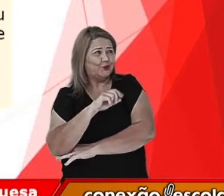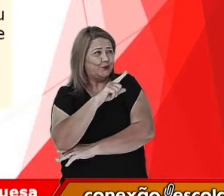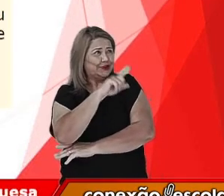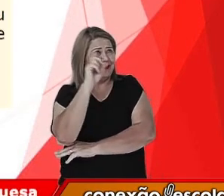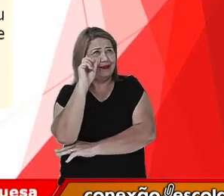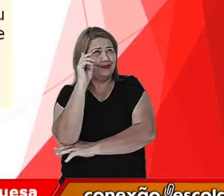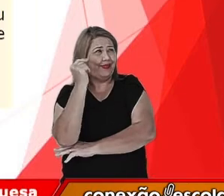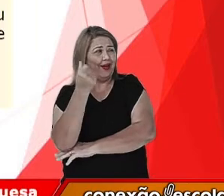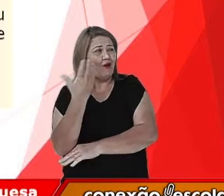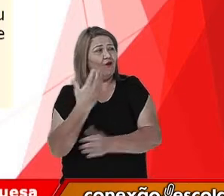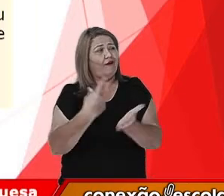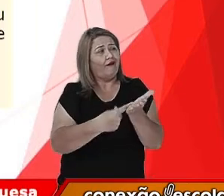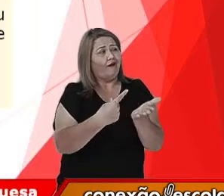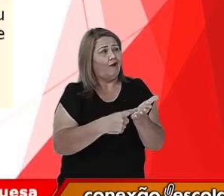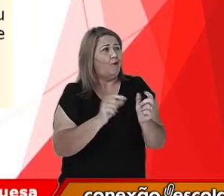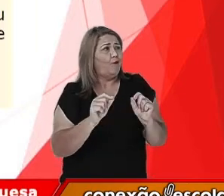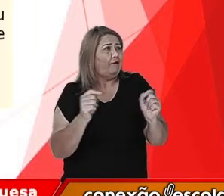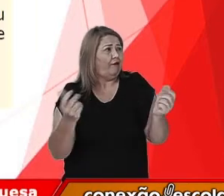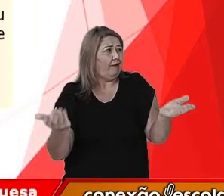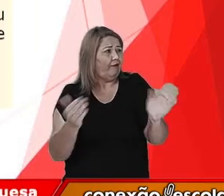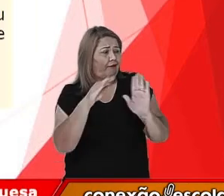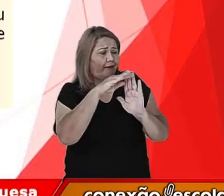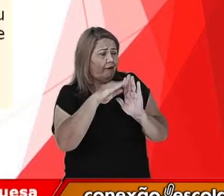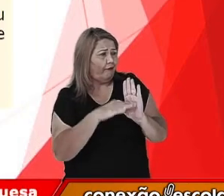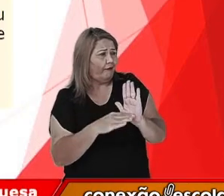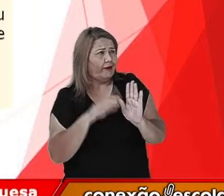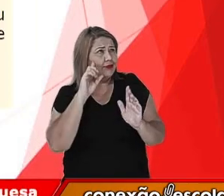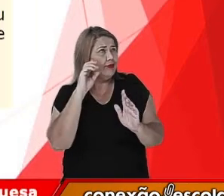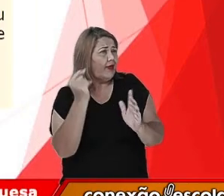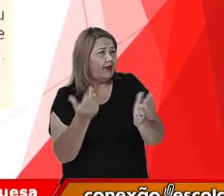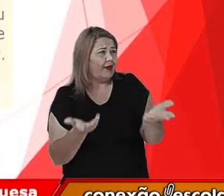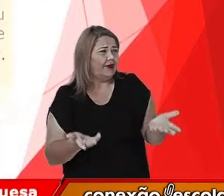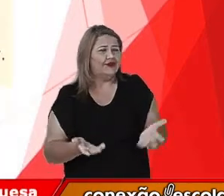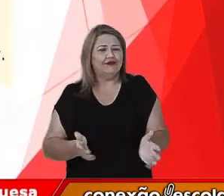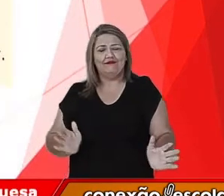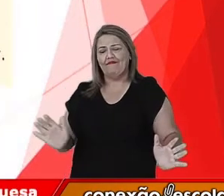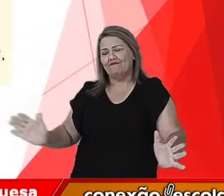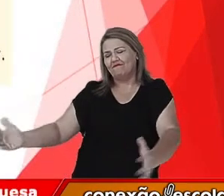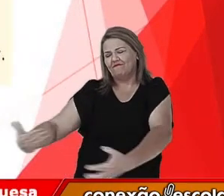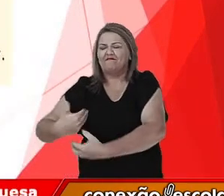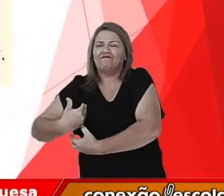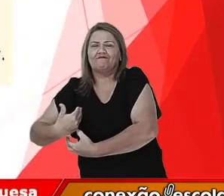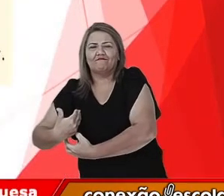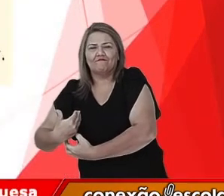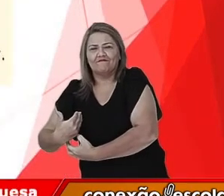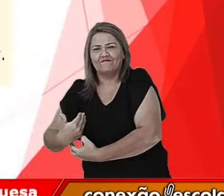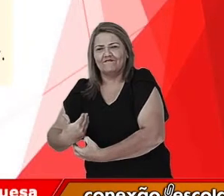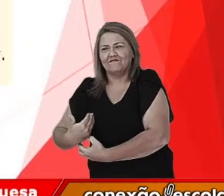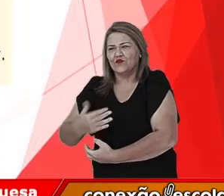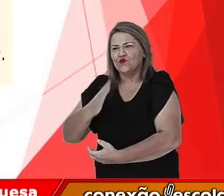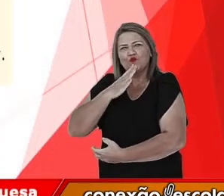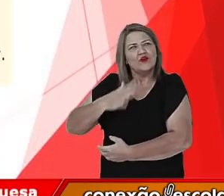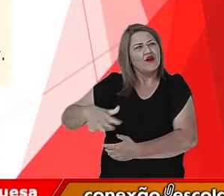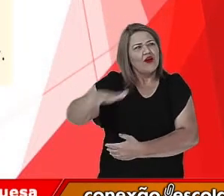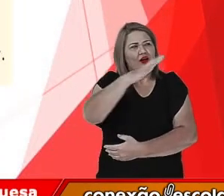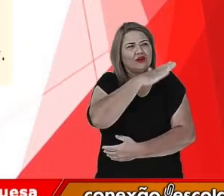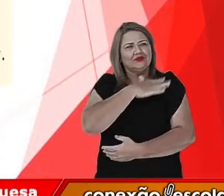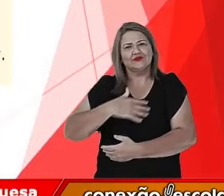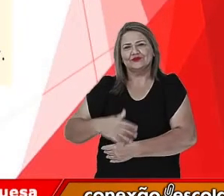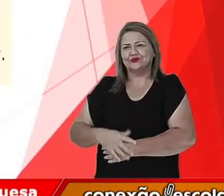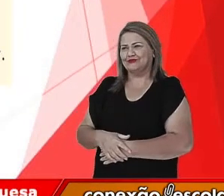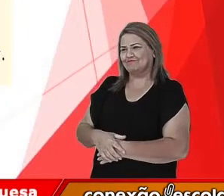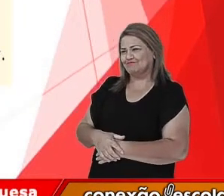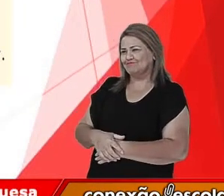programa? Brandamente, ele a tomou pela cintura. Conheço bem tudo isso. Minha gente